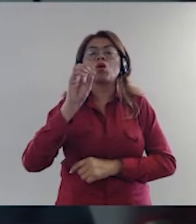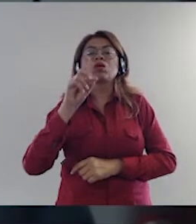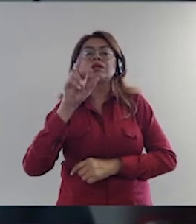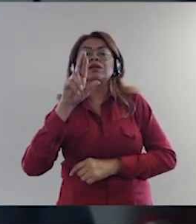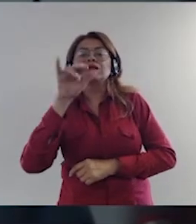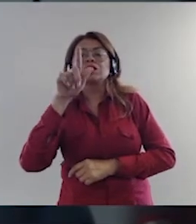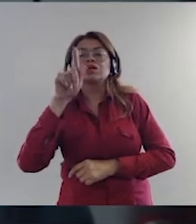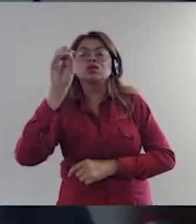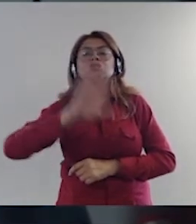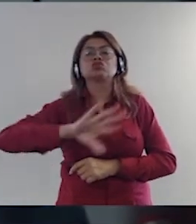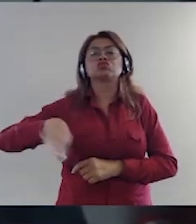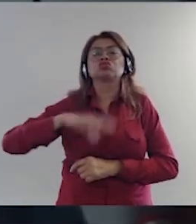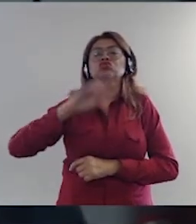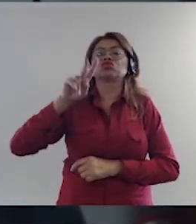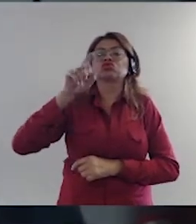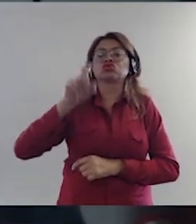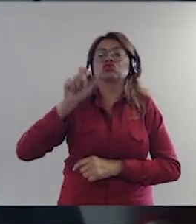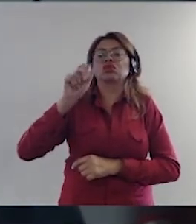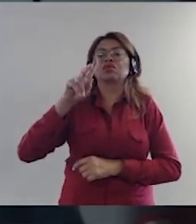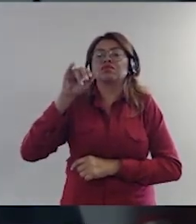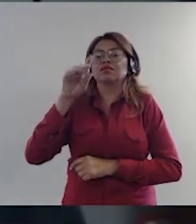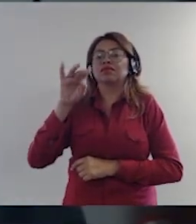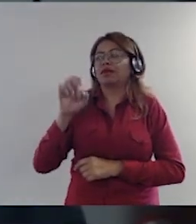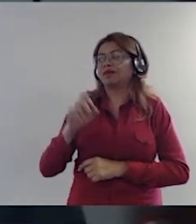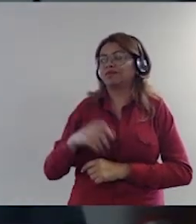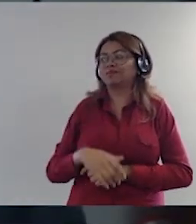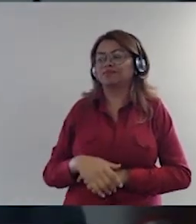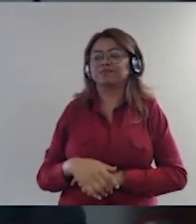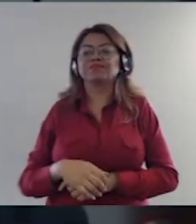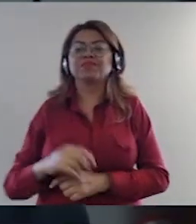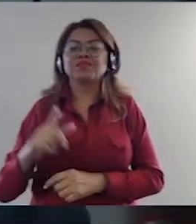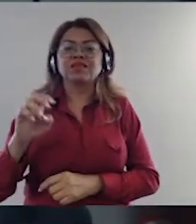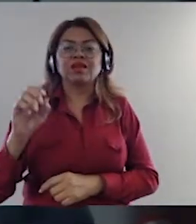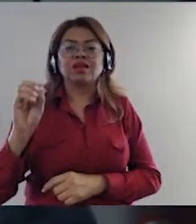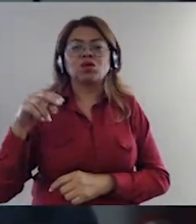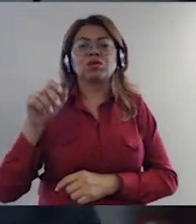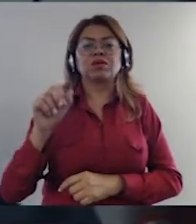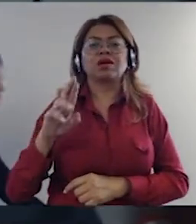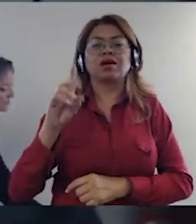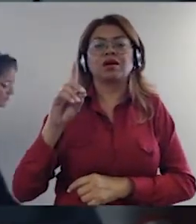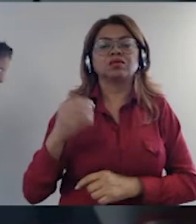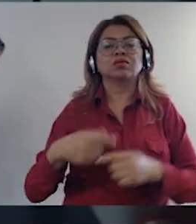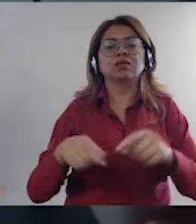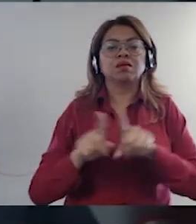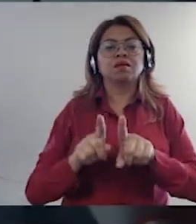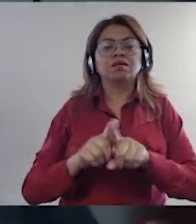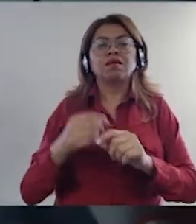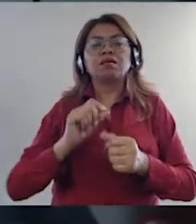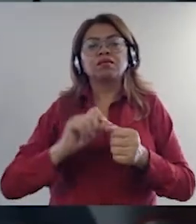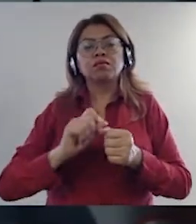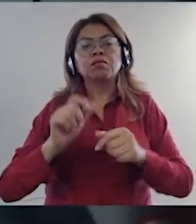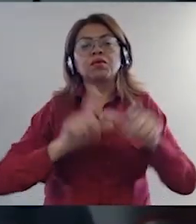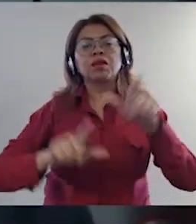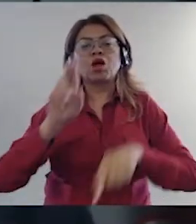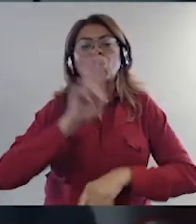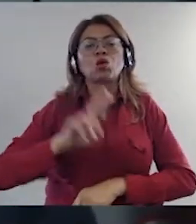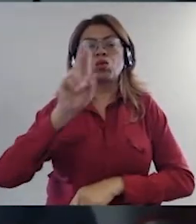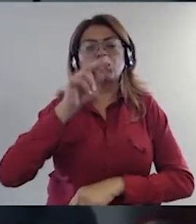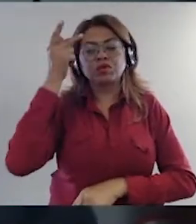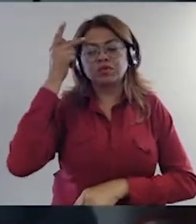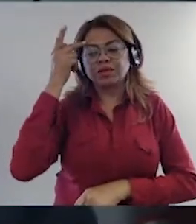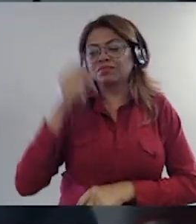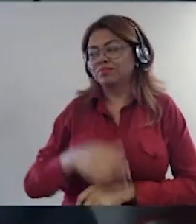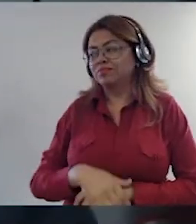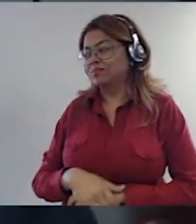Xavier Leonardo. O professor Rodrigo Xavier é advogado, é árbitro, fez seu doutoramento pela USP também, fez